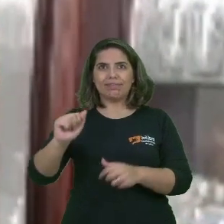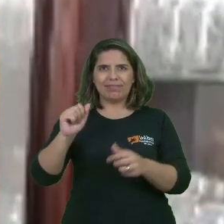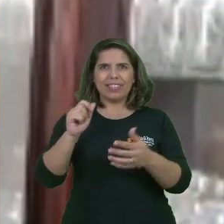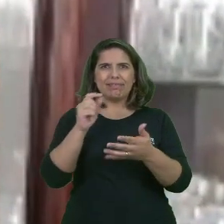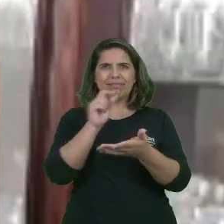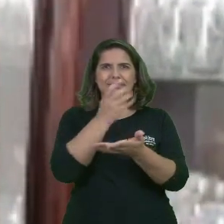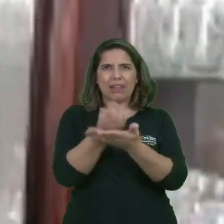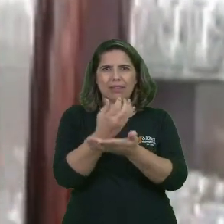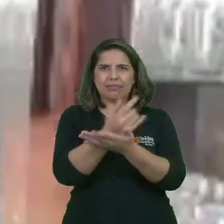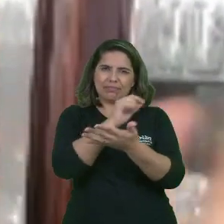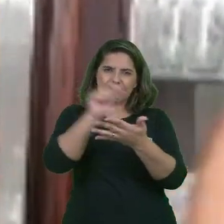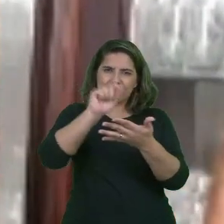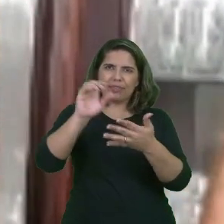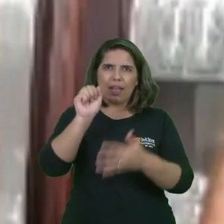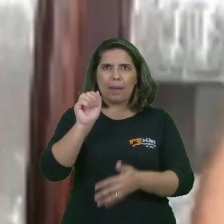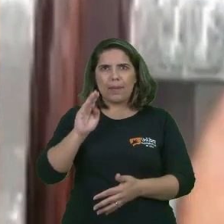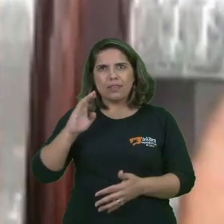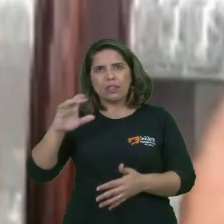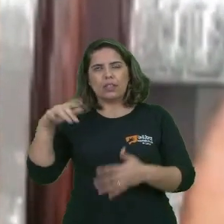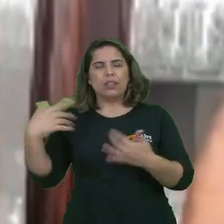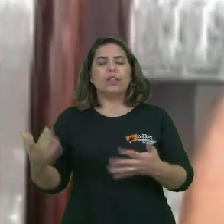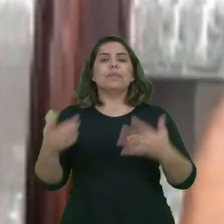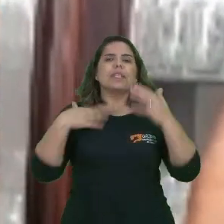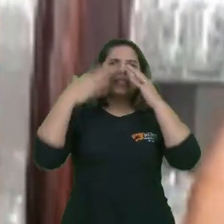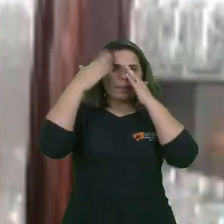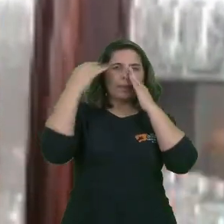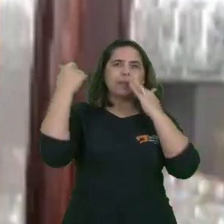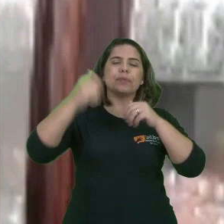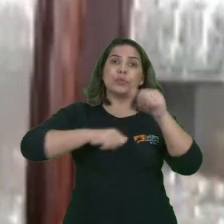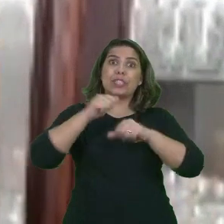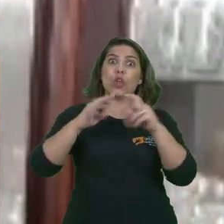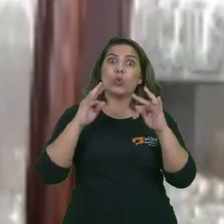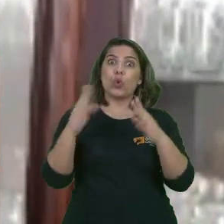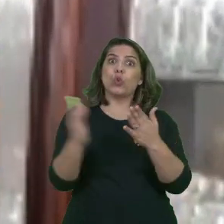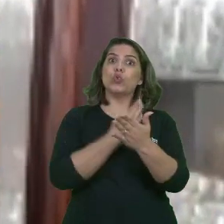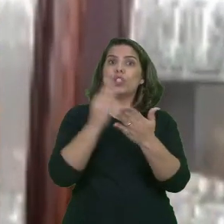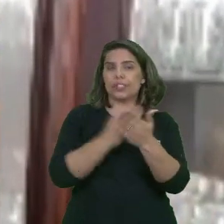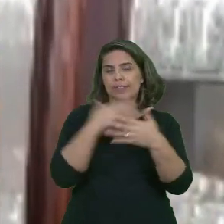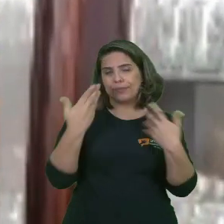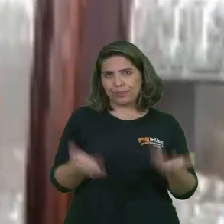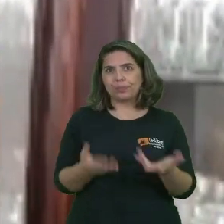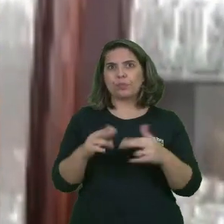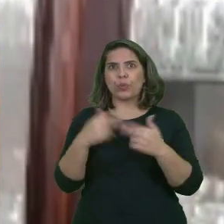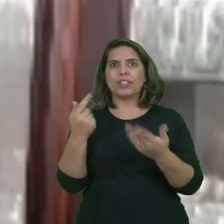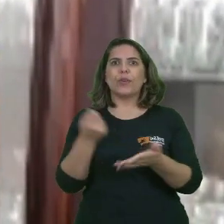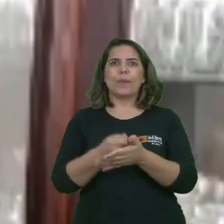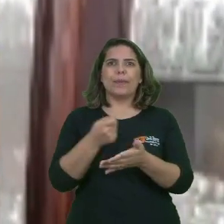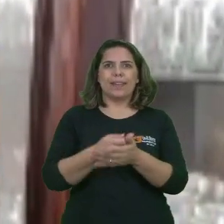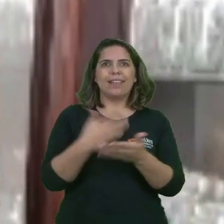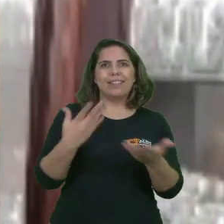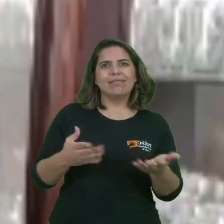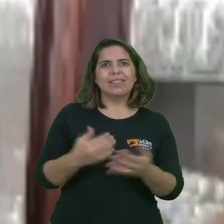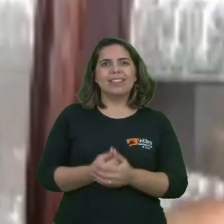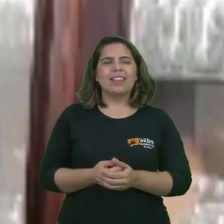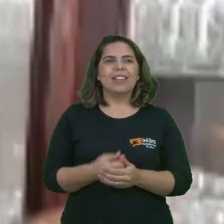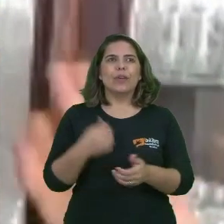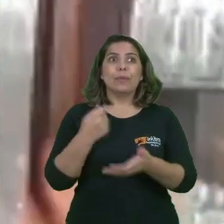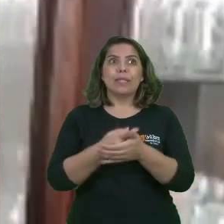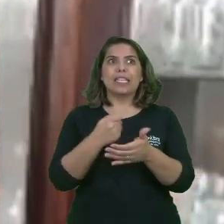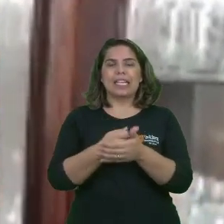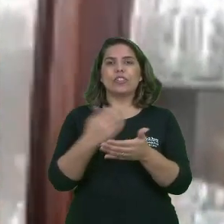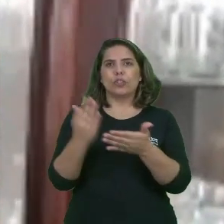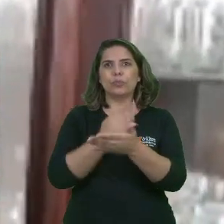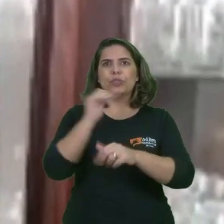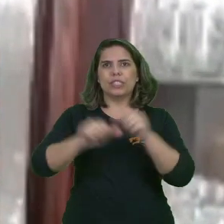consultaram a gente vai ter tinha que mudar todo o livro por causa da fotografia que era Obrigado seu essa